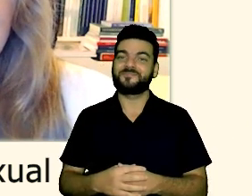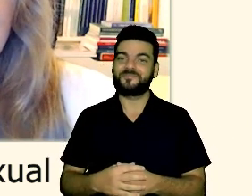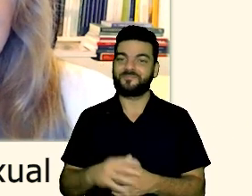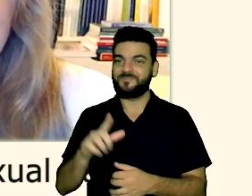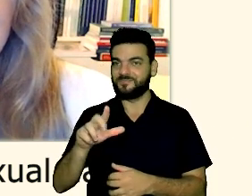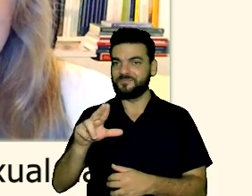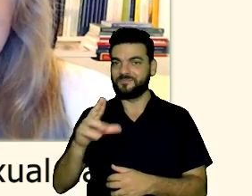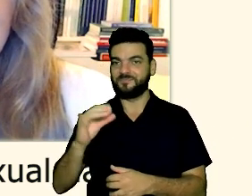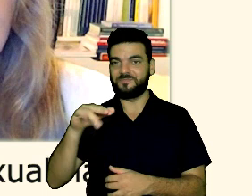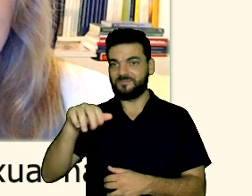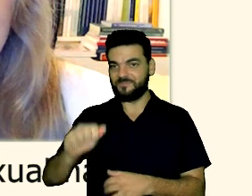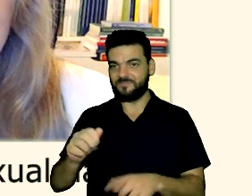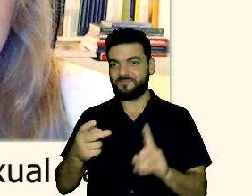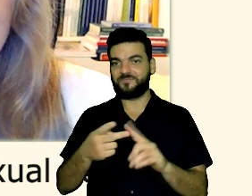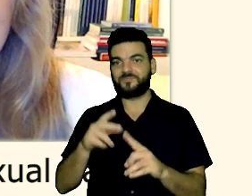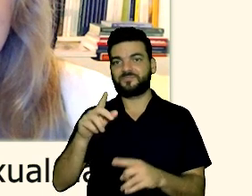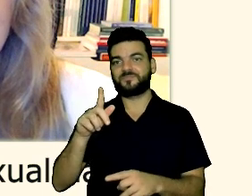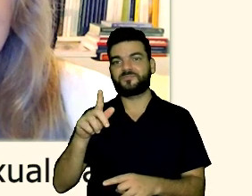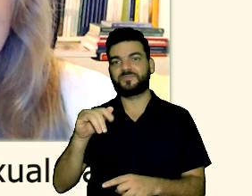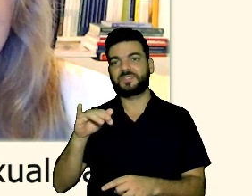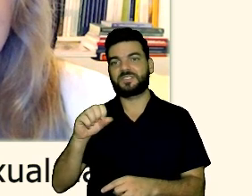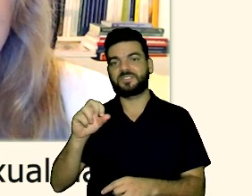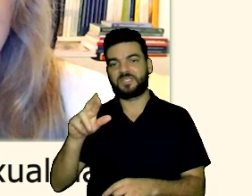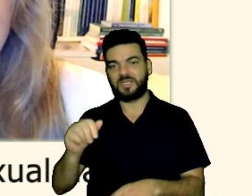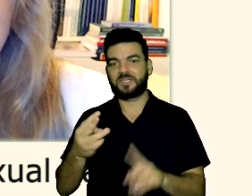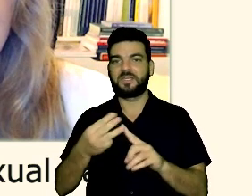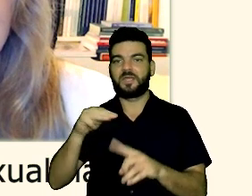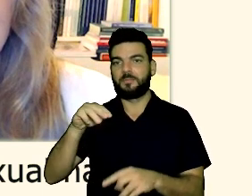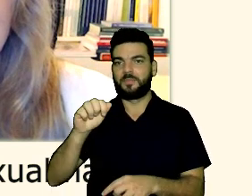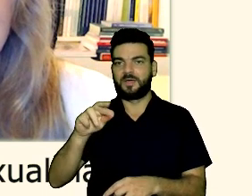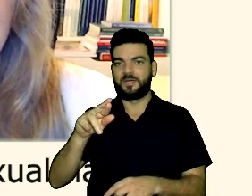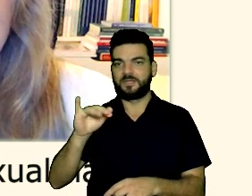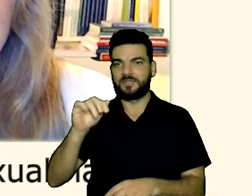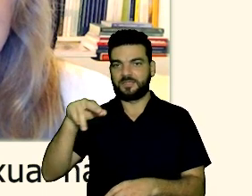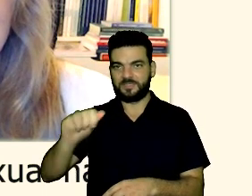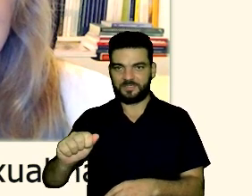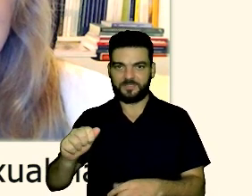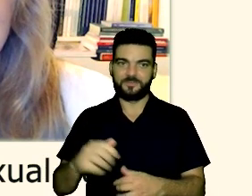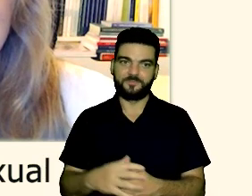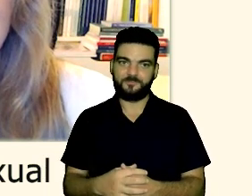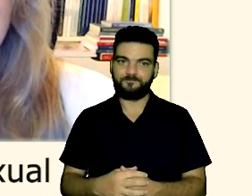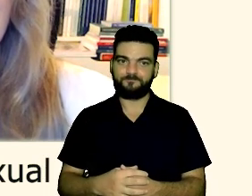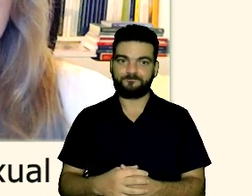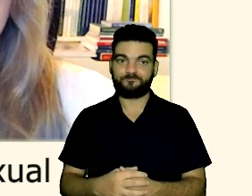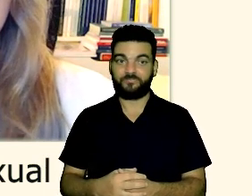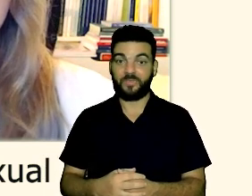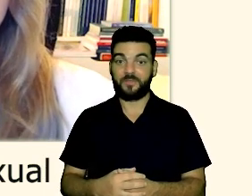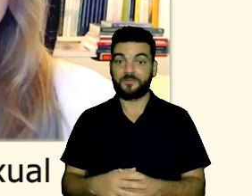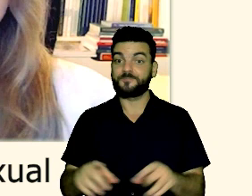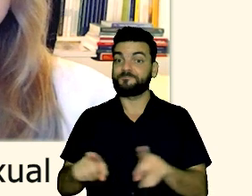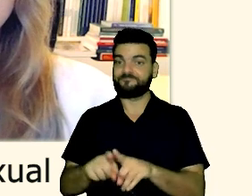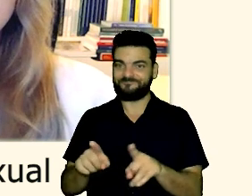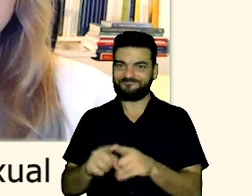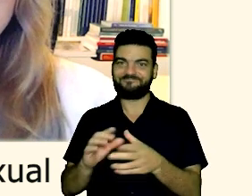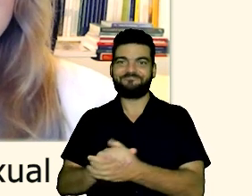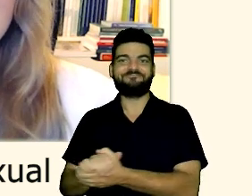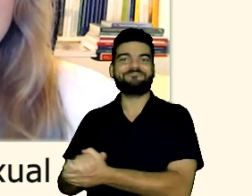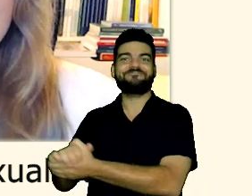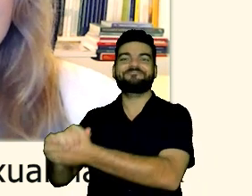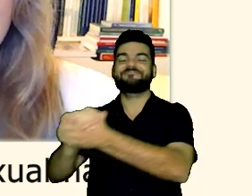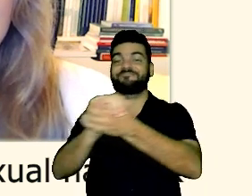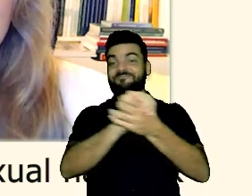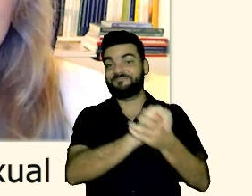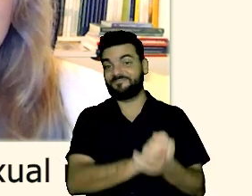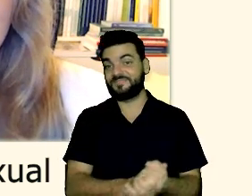de Sá. E vou principiar, e também vou estender esses meus cumprimentos aos tão prestimosos servidores